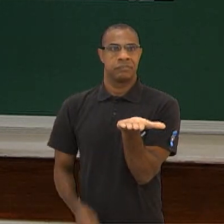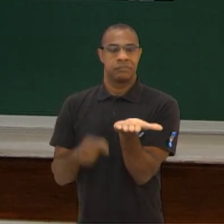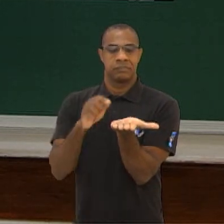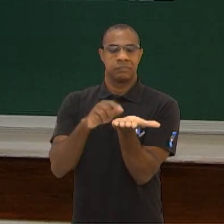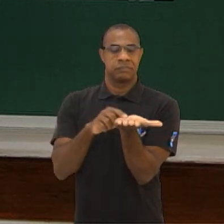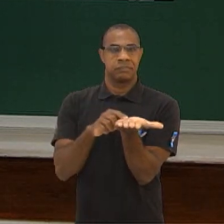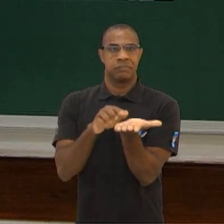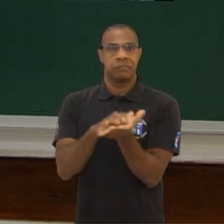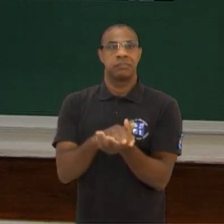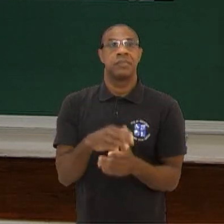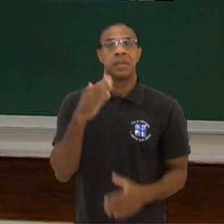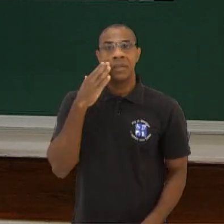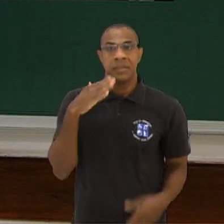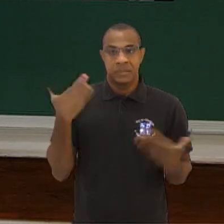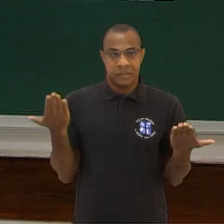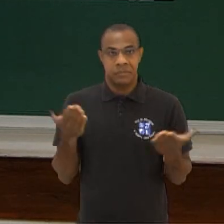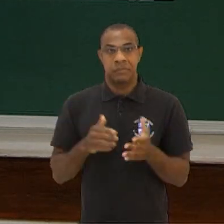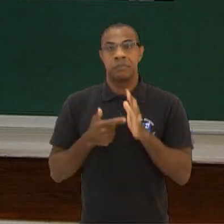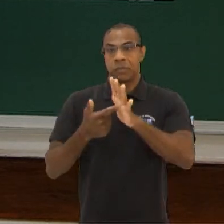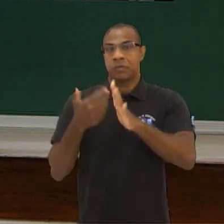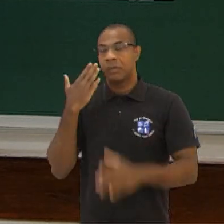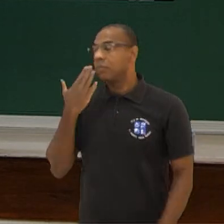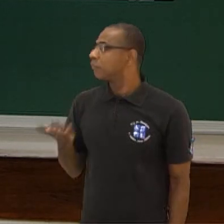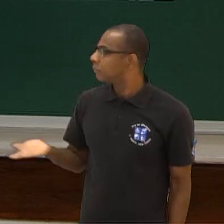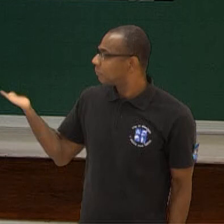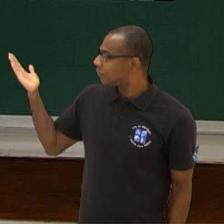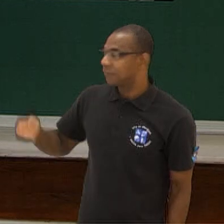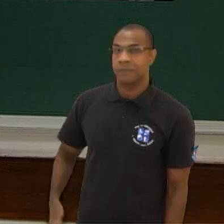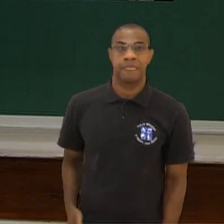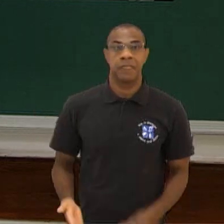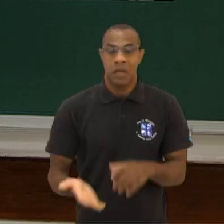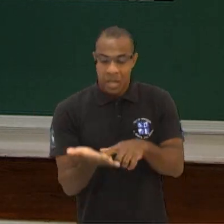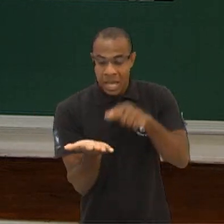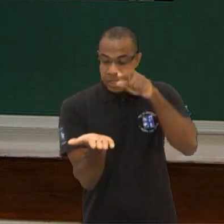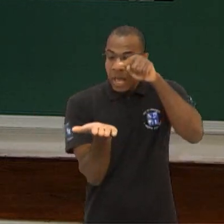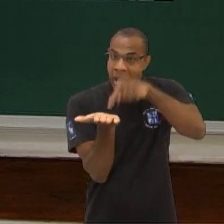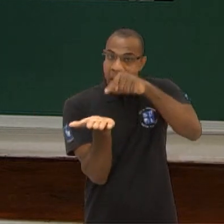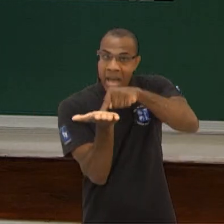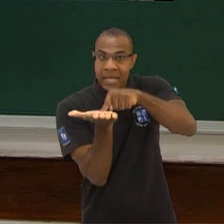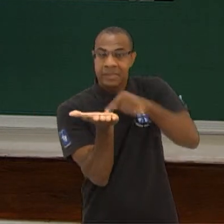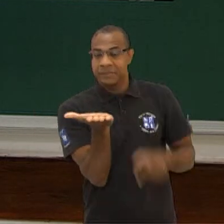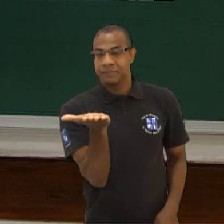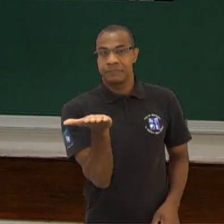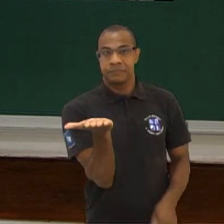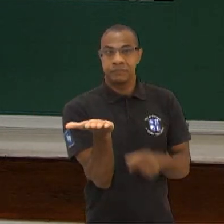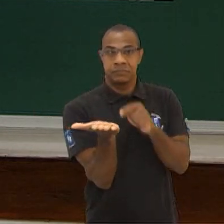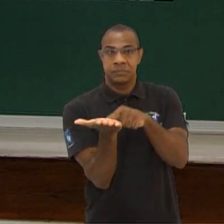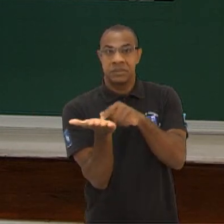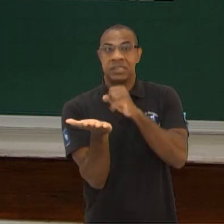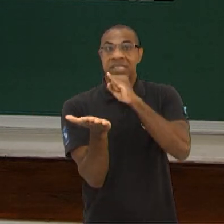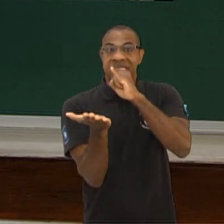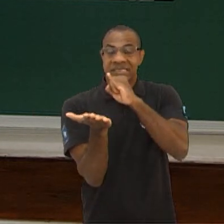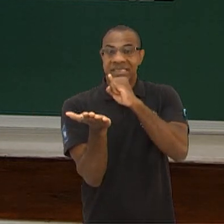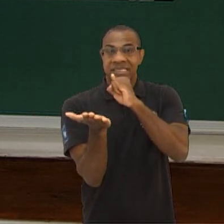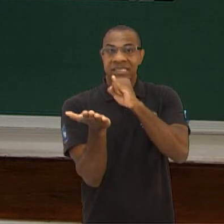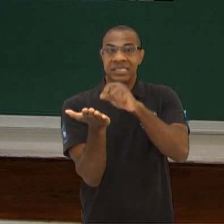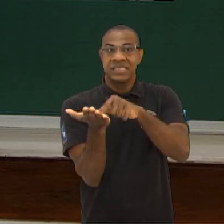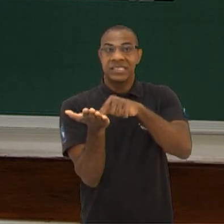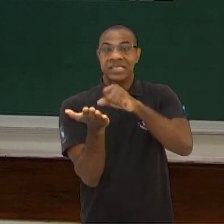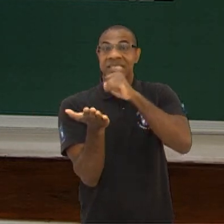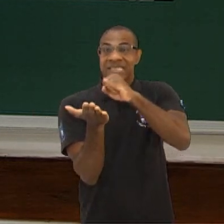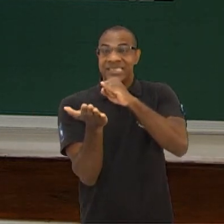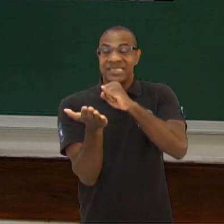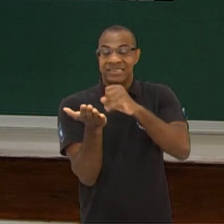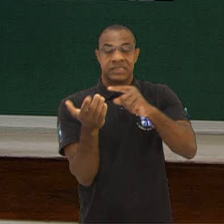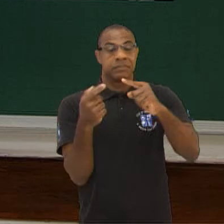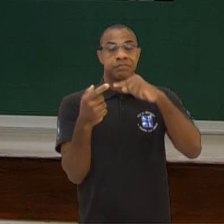direita, ela é convencionada para a carga positiva. Se a carga for negativa, a força vai estar invertida em